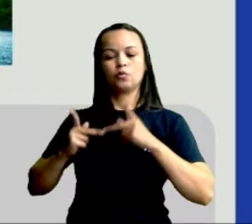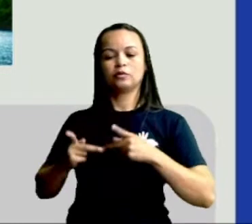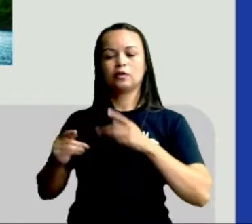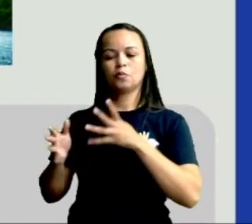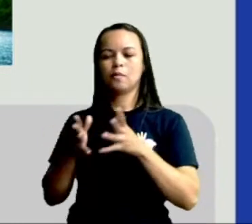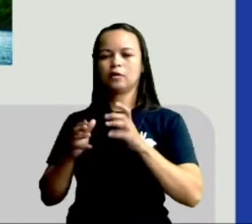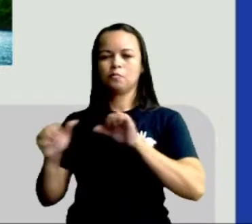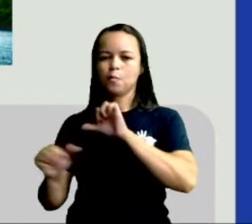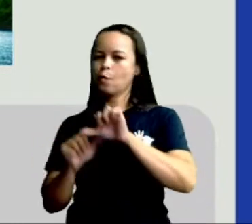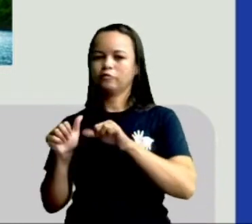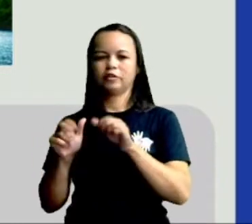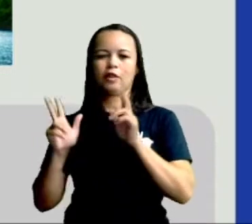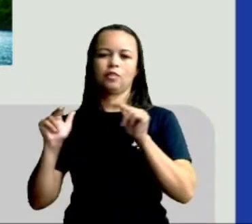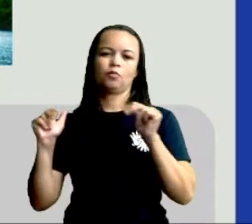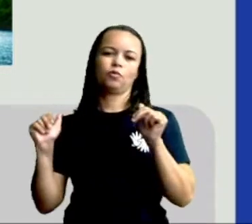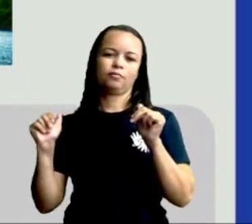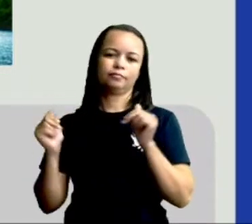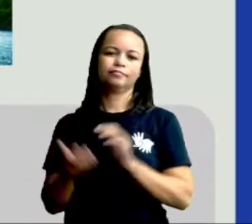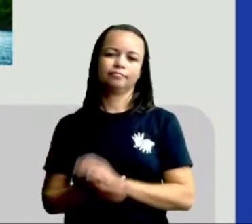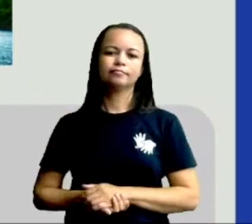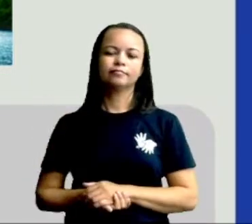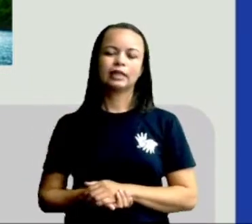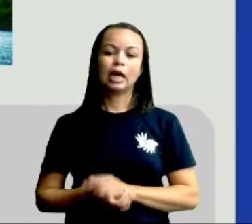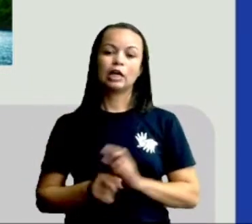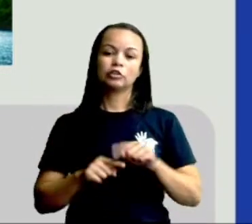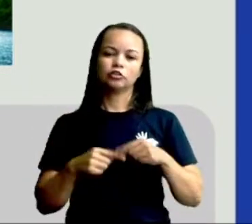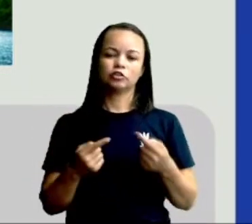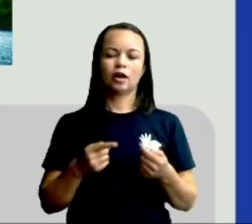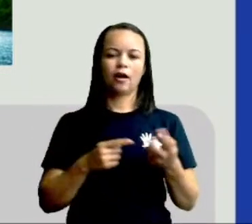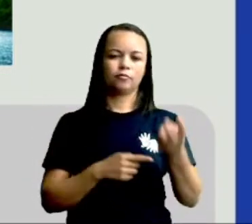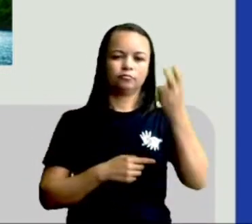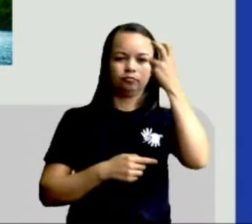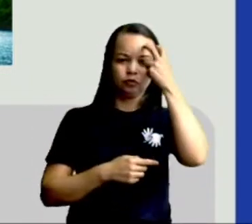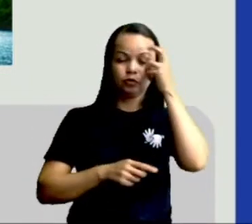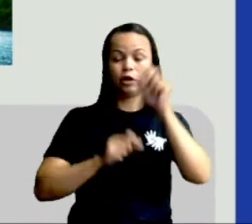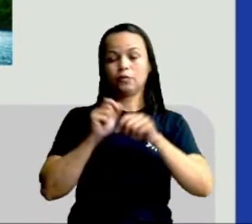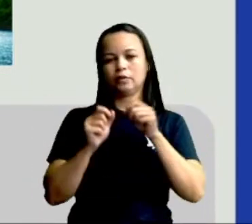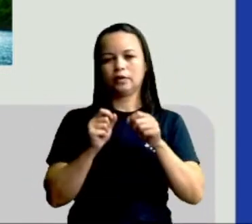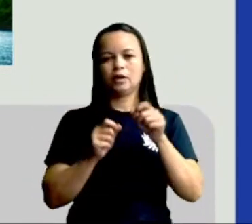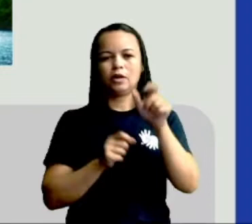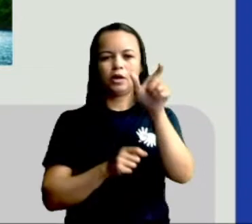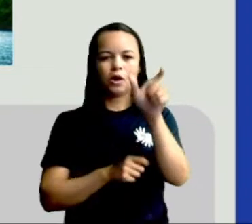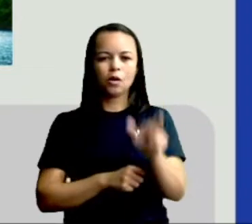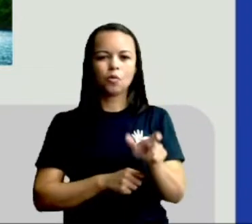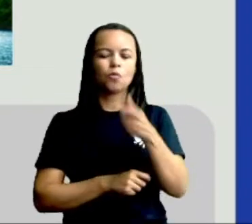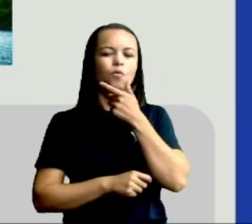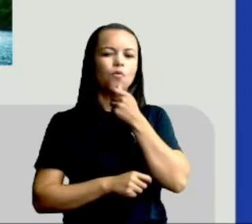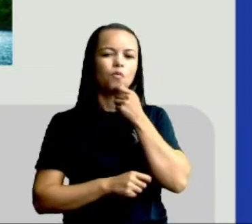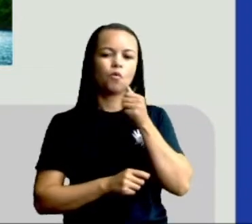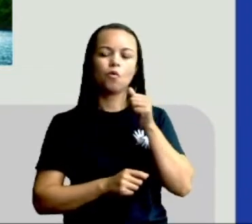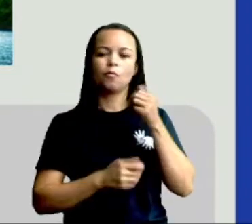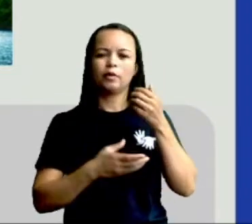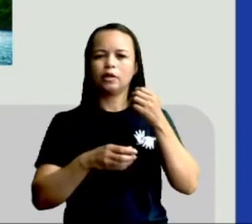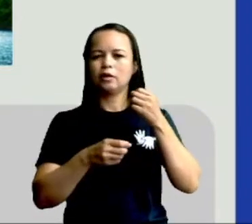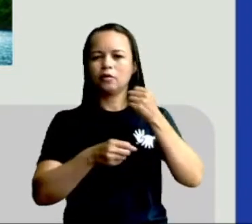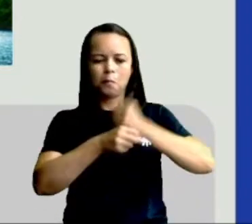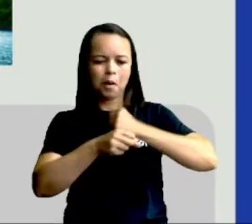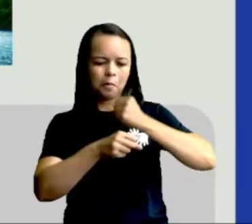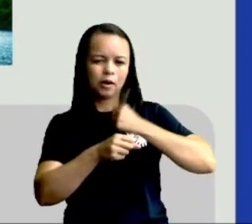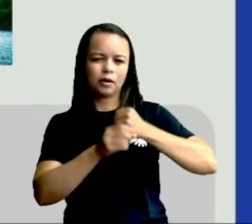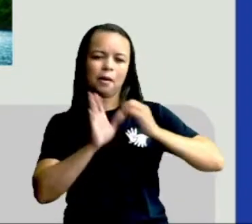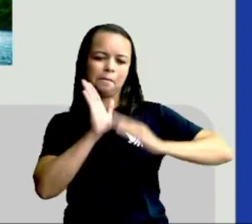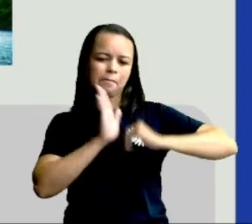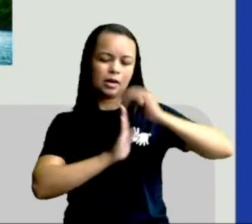conseguiu modificar já paisagem cultural é a e ele consegue modificar o homem construiu casas